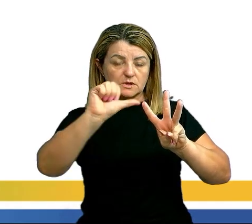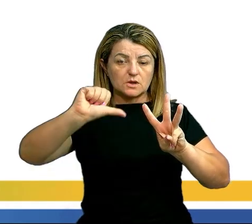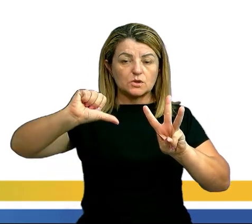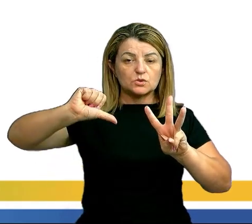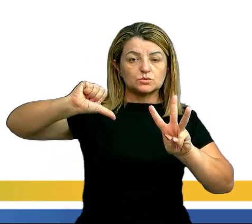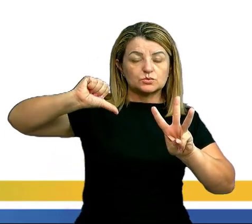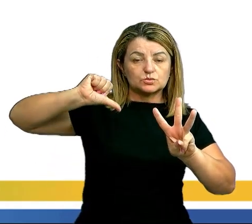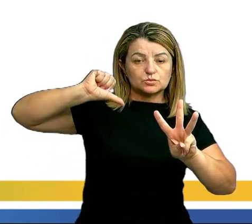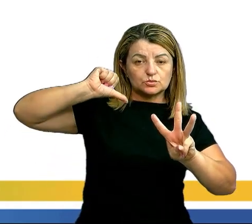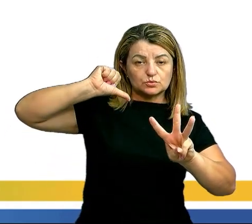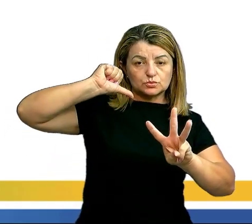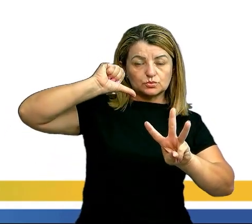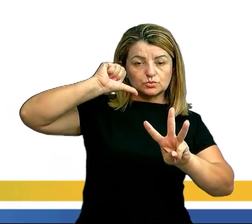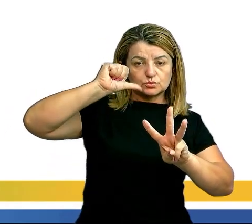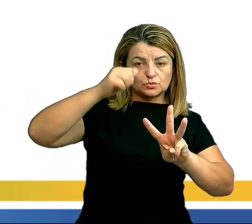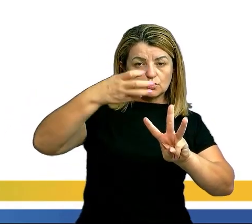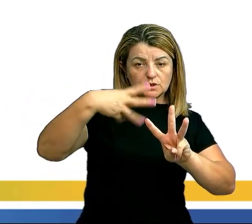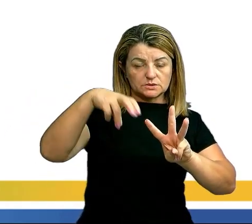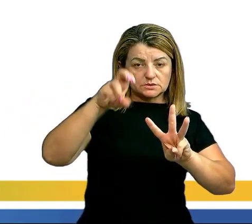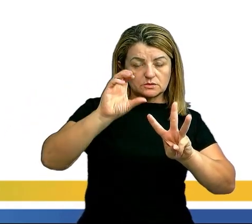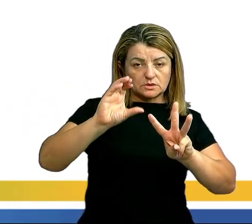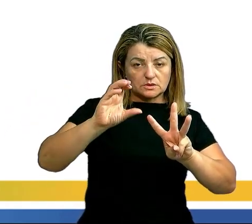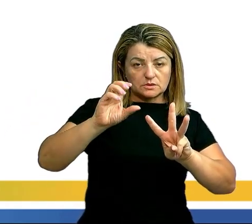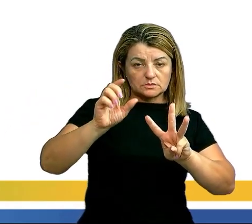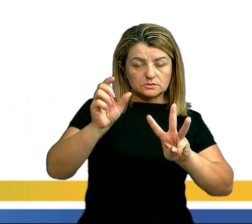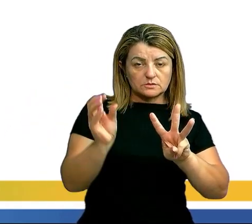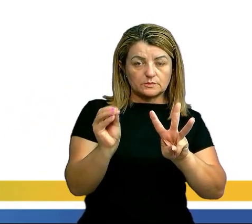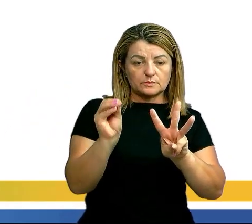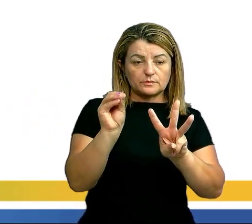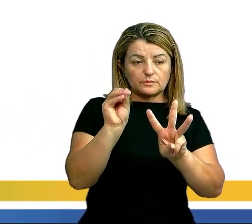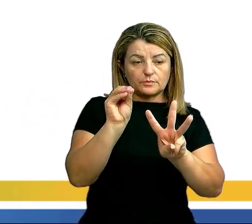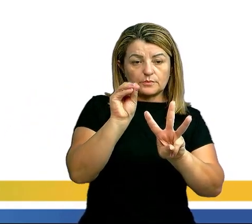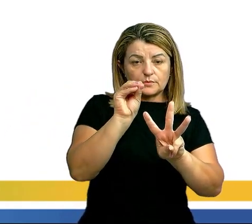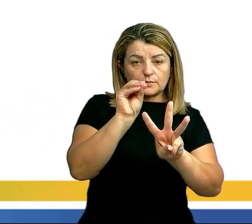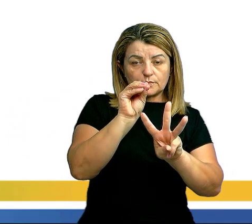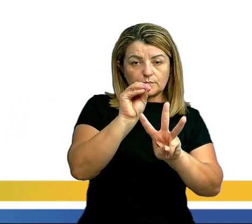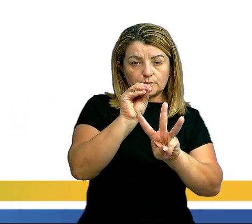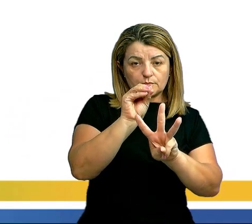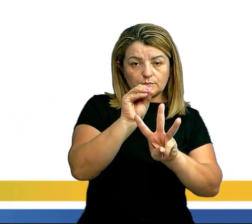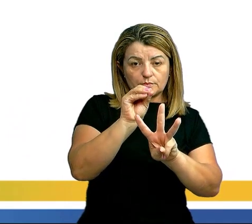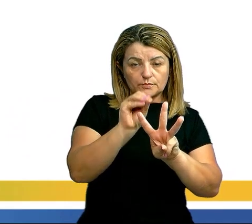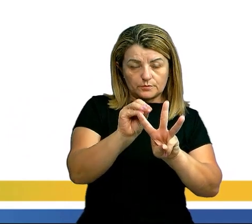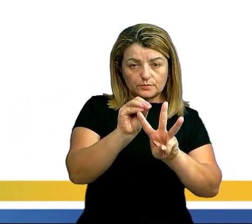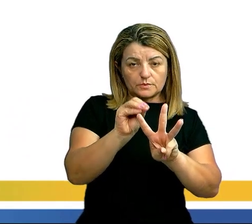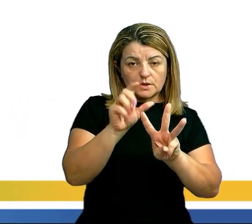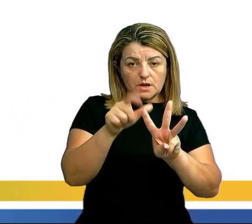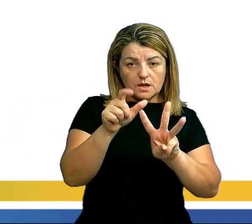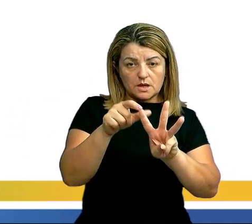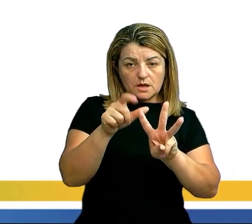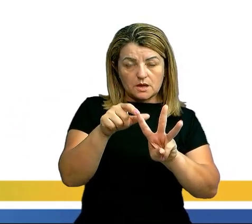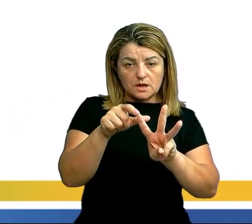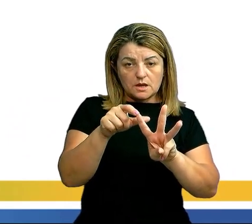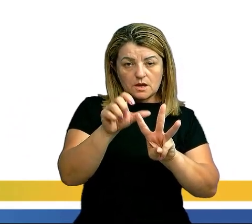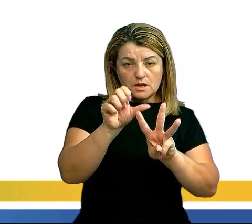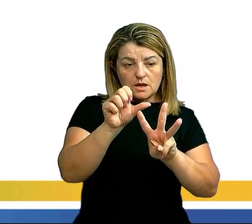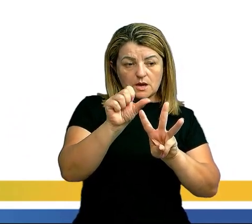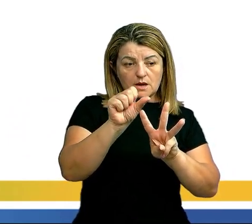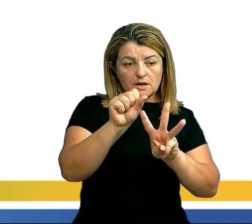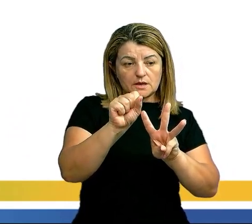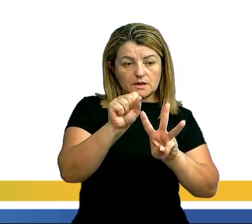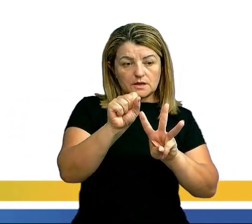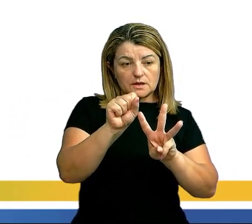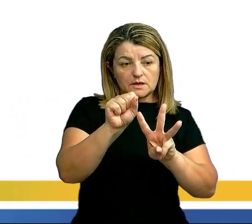substituindo essa temperatura de 45 graus Celsius lá na temperatura de graus Celsius, que é esse TC, acima do